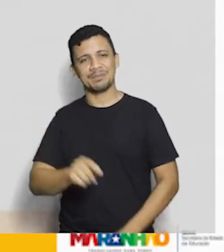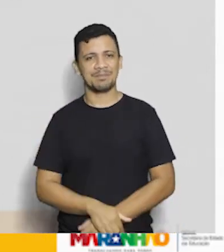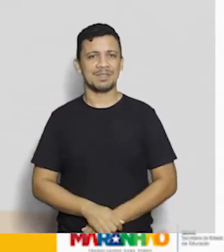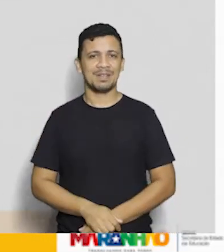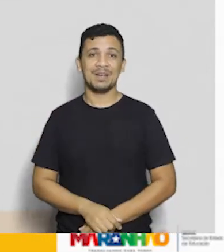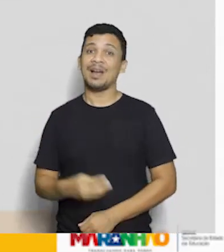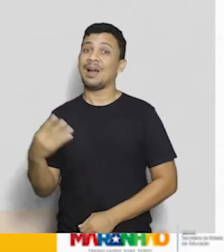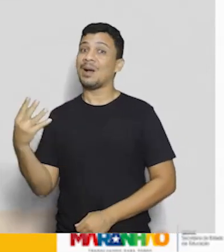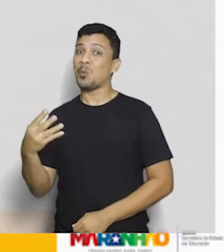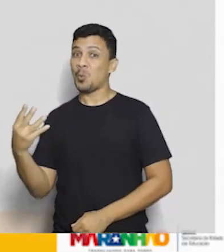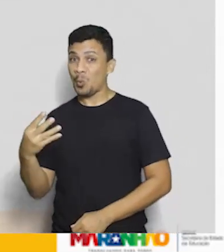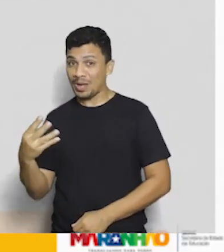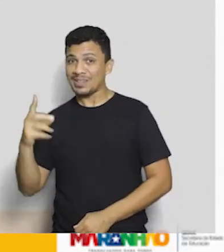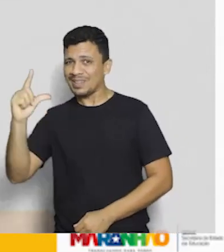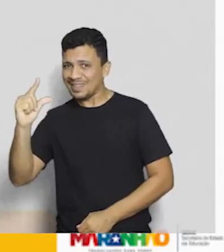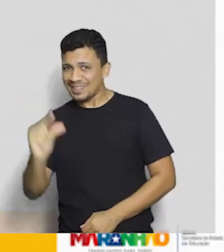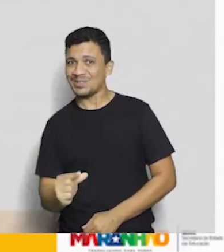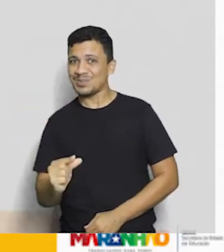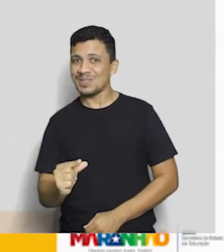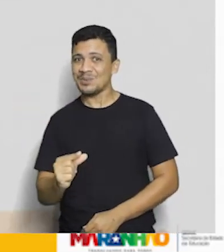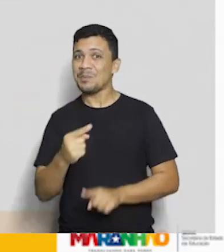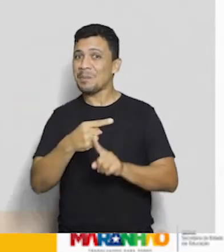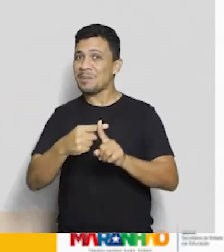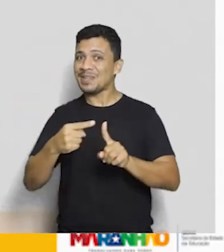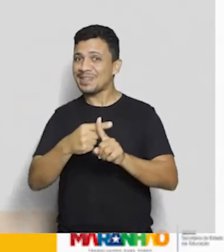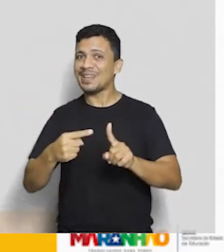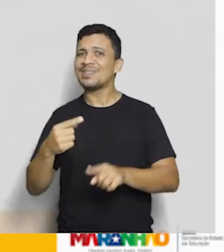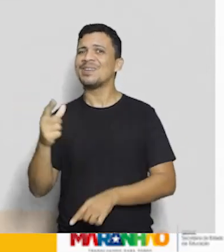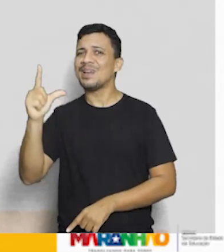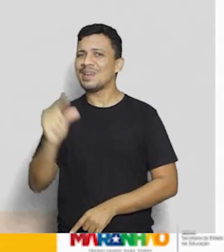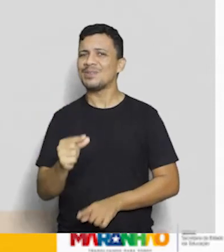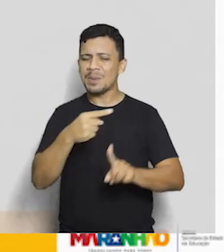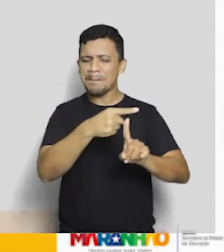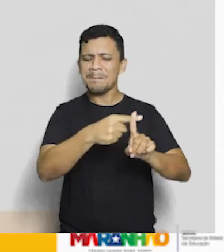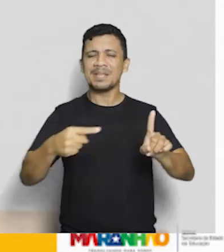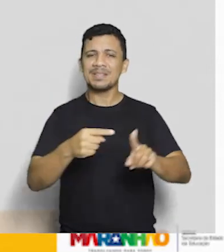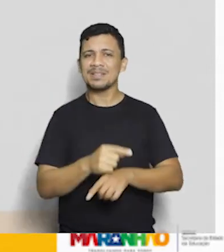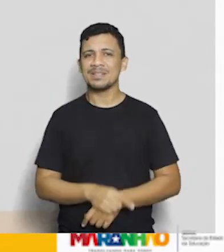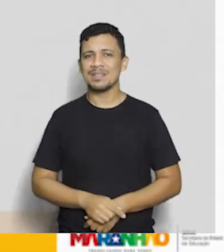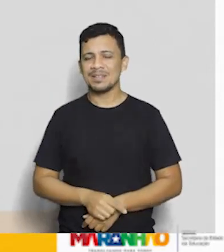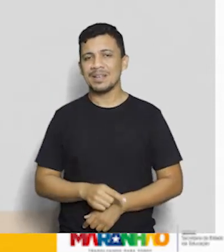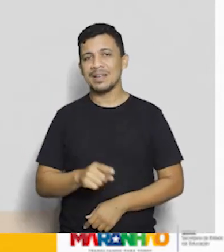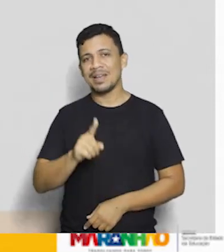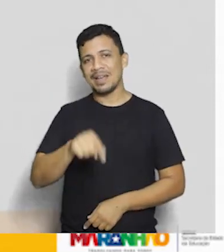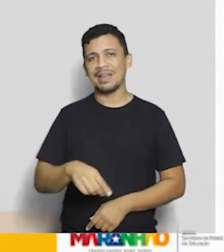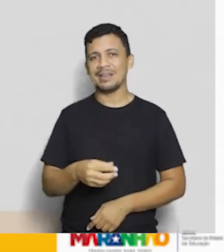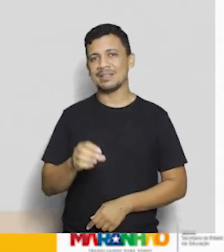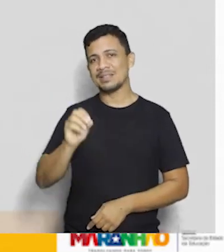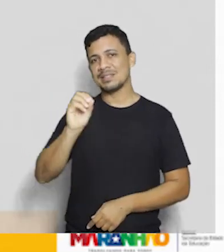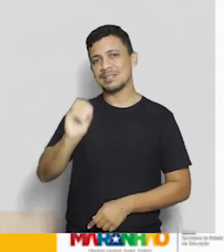quarta meia-vida, redução pela metade. Então, qual é a metade de 1,5?